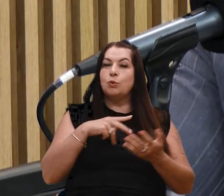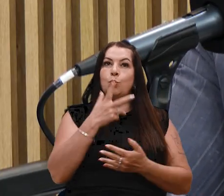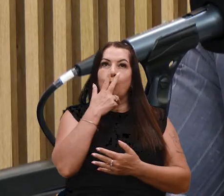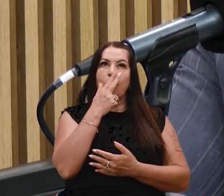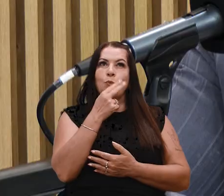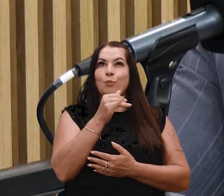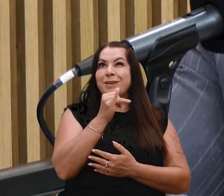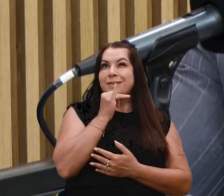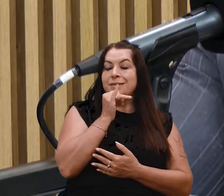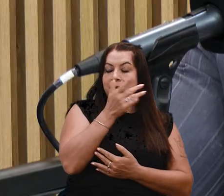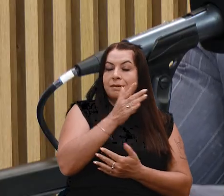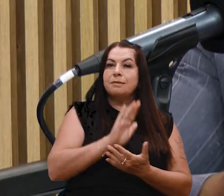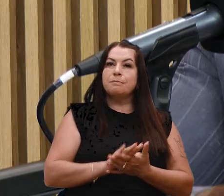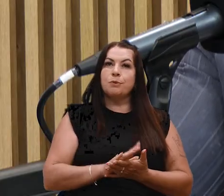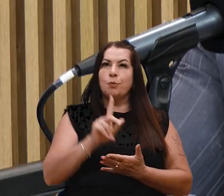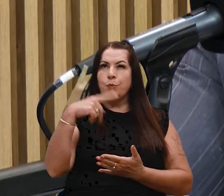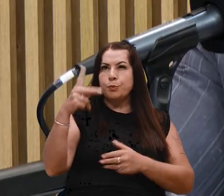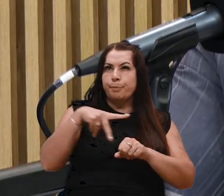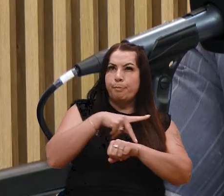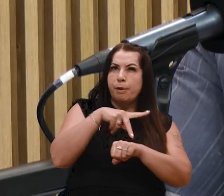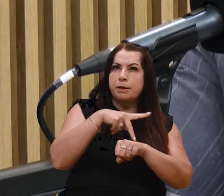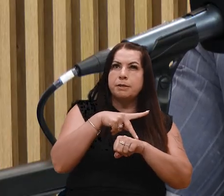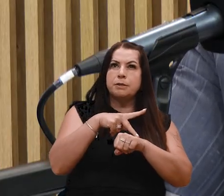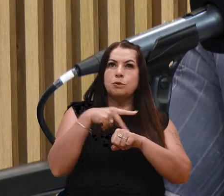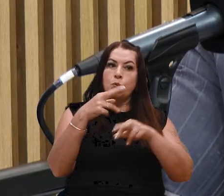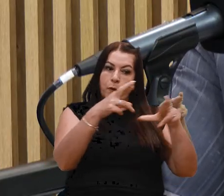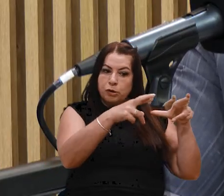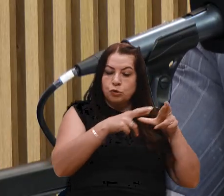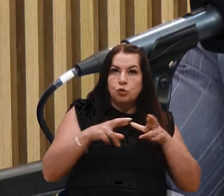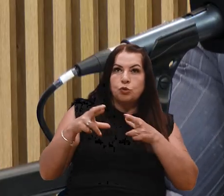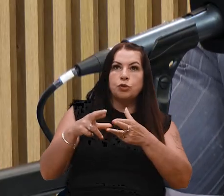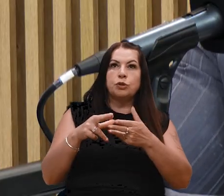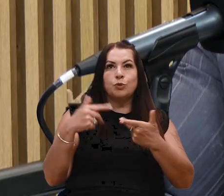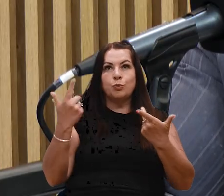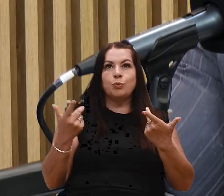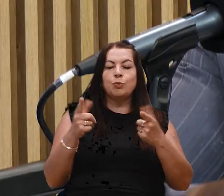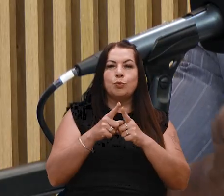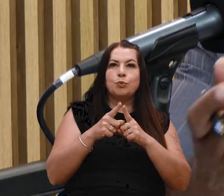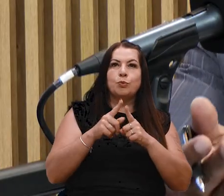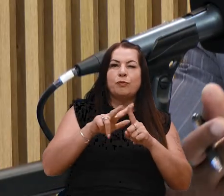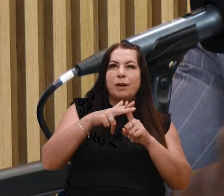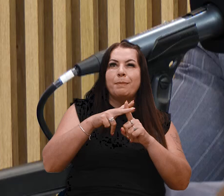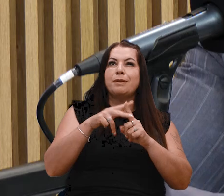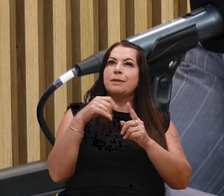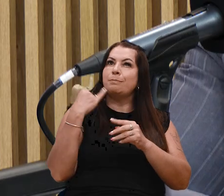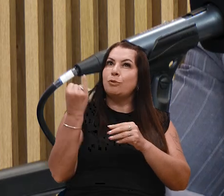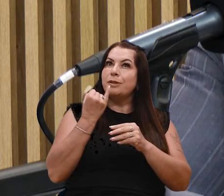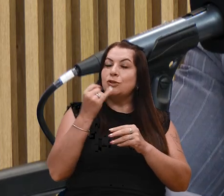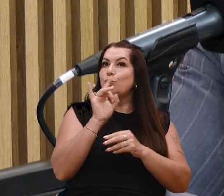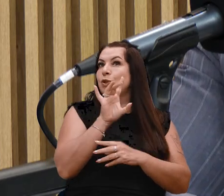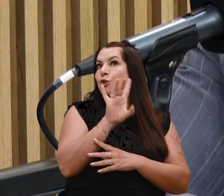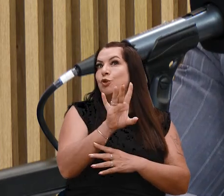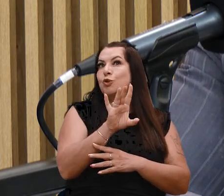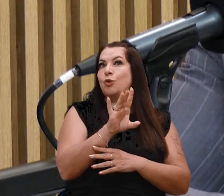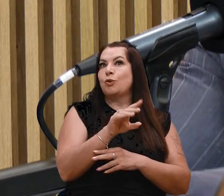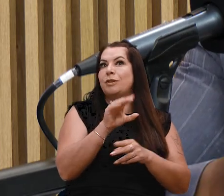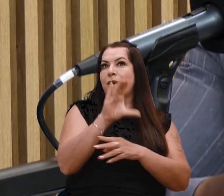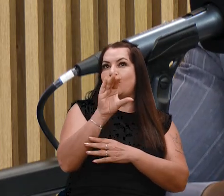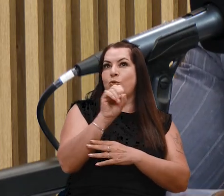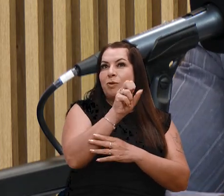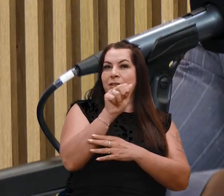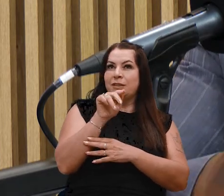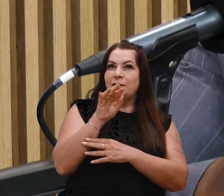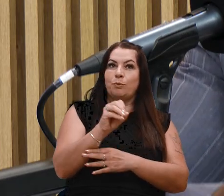aí outros países, outras regiões, uma outra ferramenta tão eficiente que não seja essa da concessão, ou a